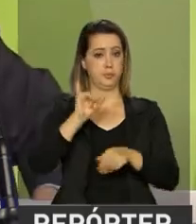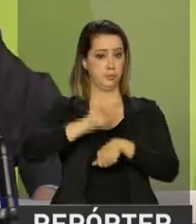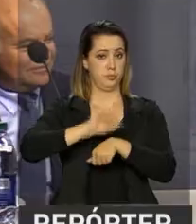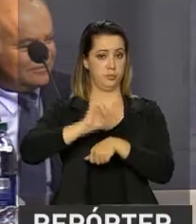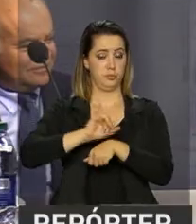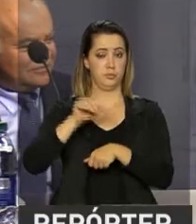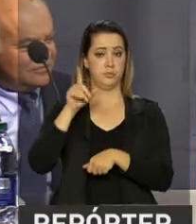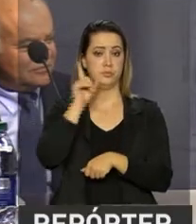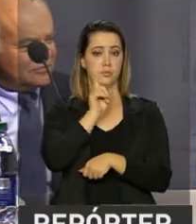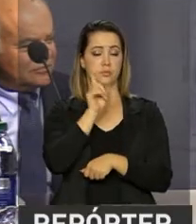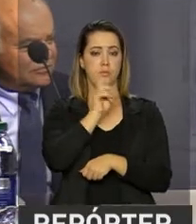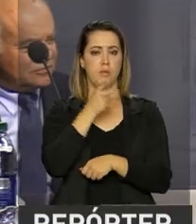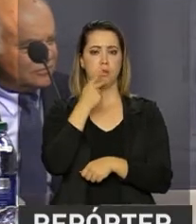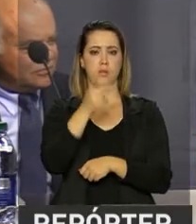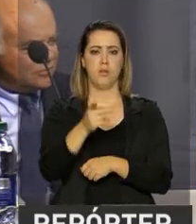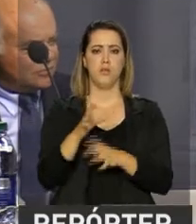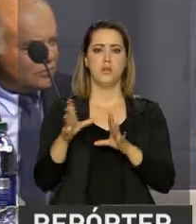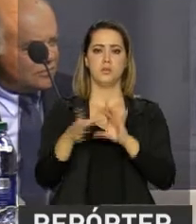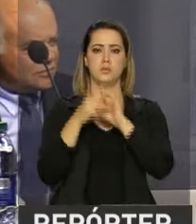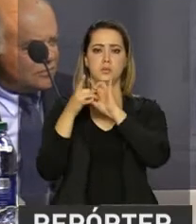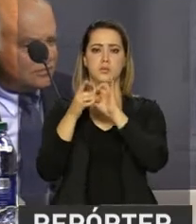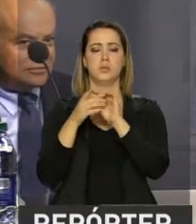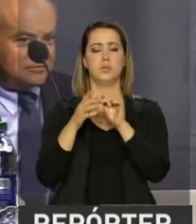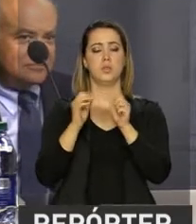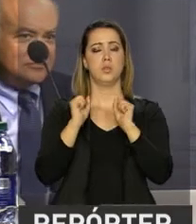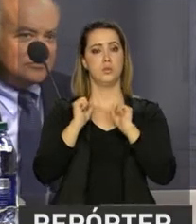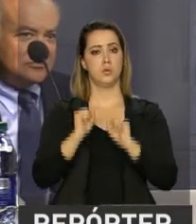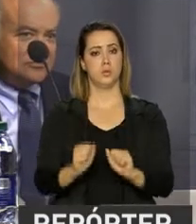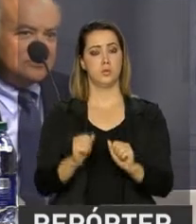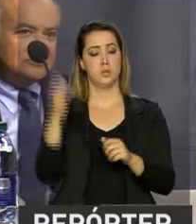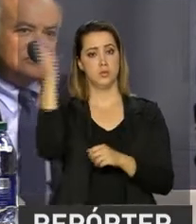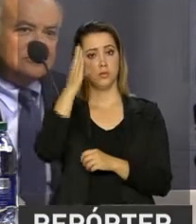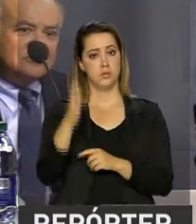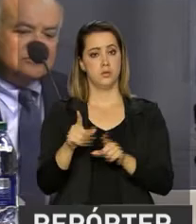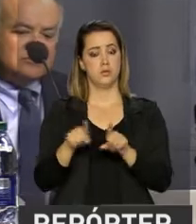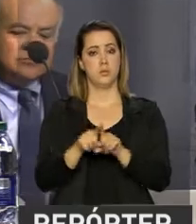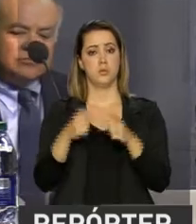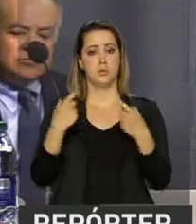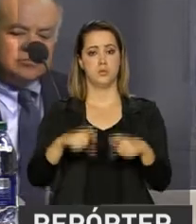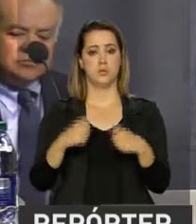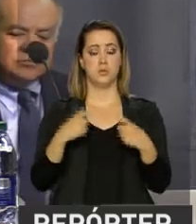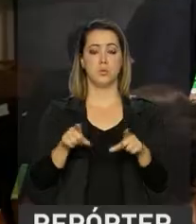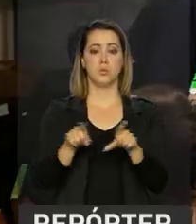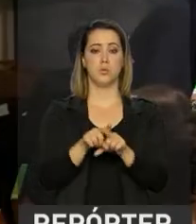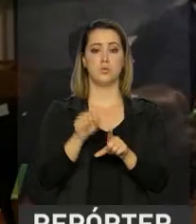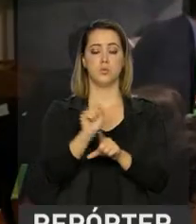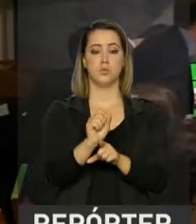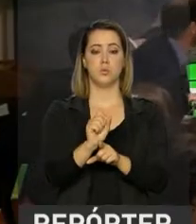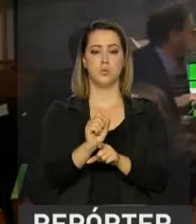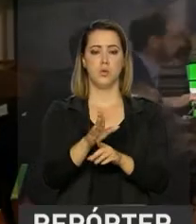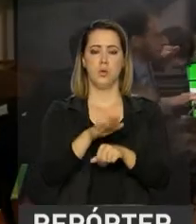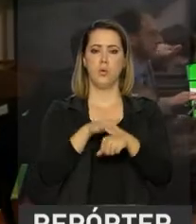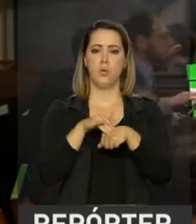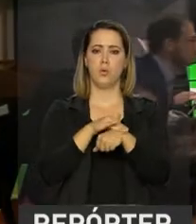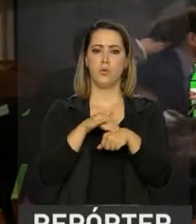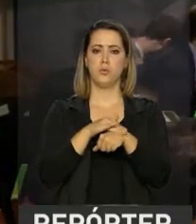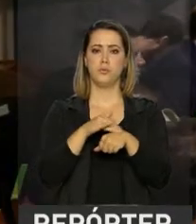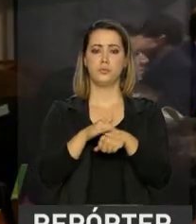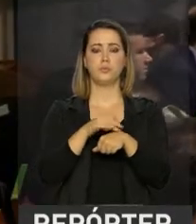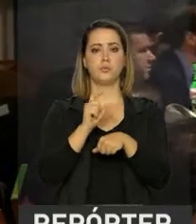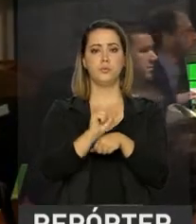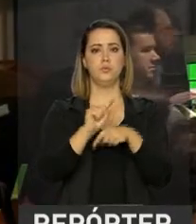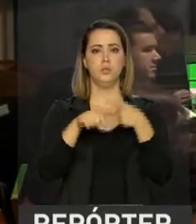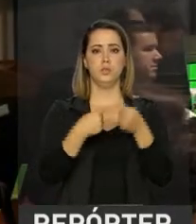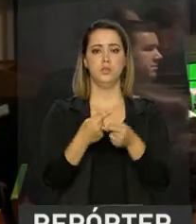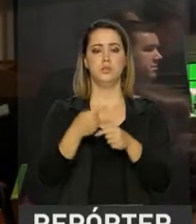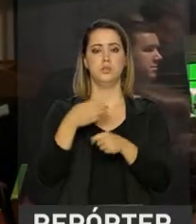palestra sobre independência e harmonia entre os poderes no brasil no centro woodrow wilson em conversa com jornalistas após a